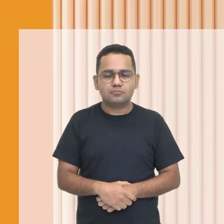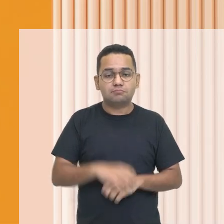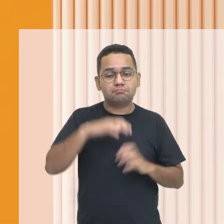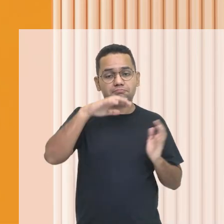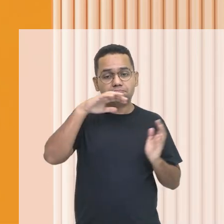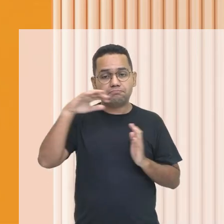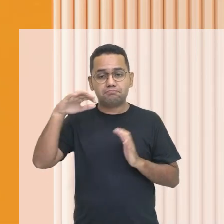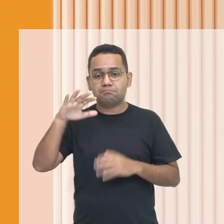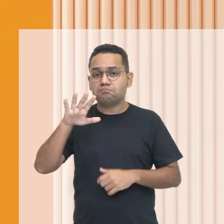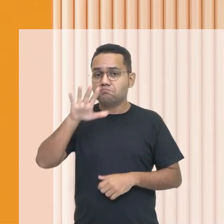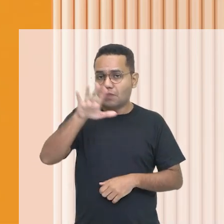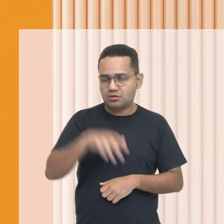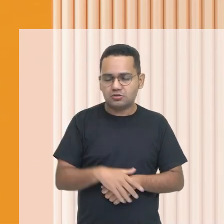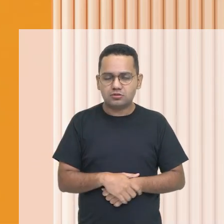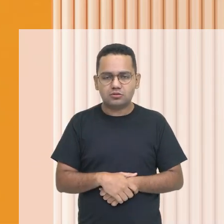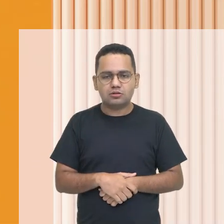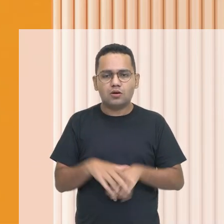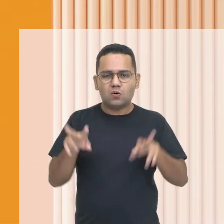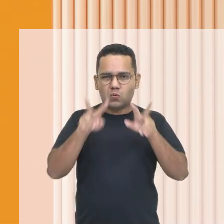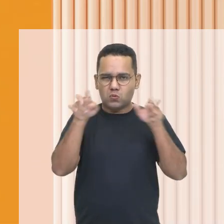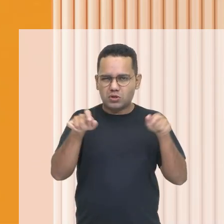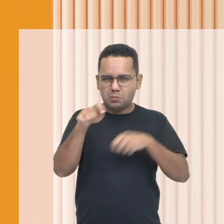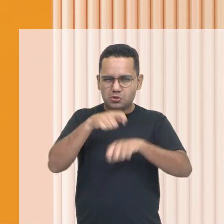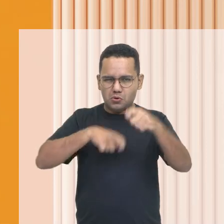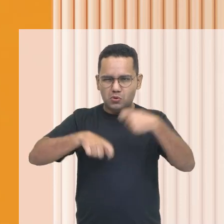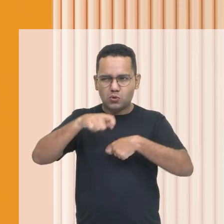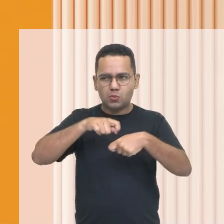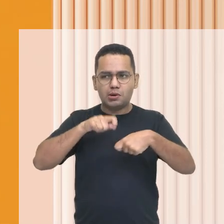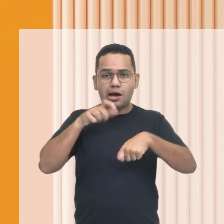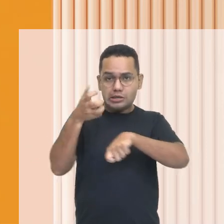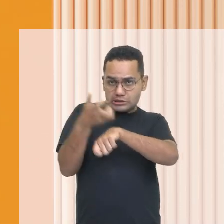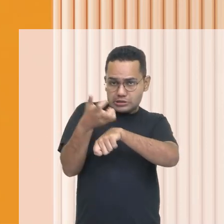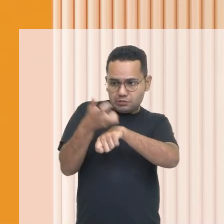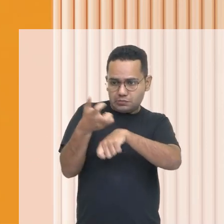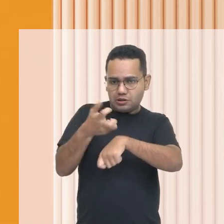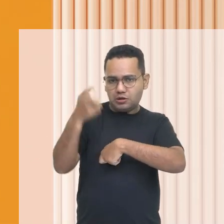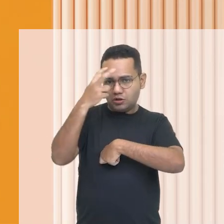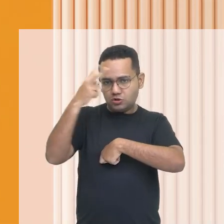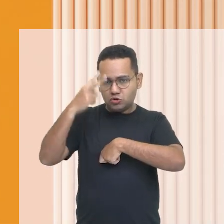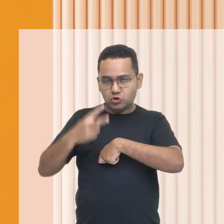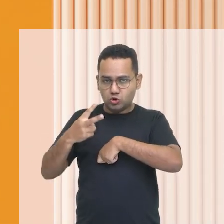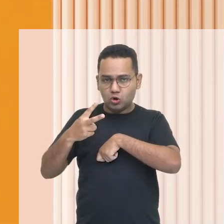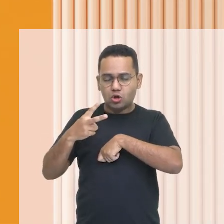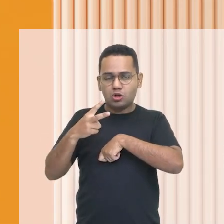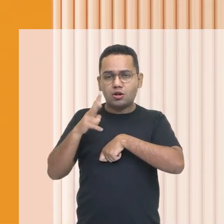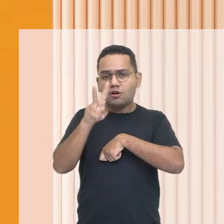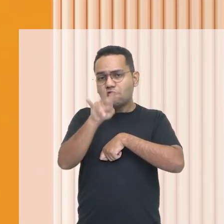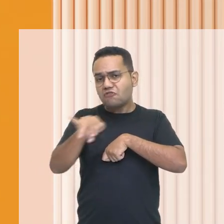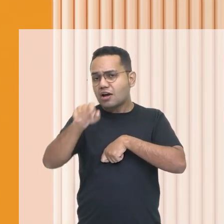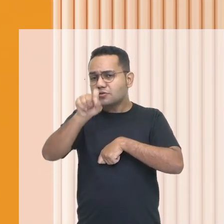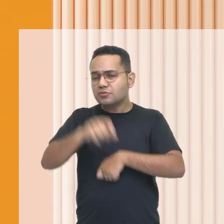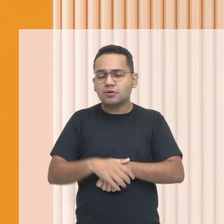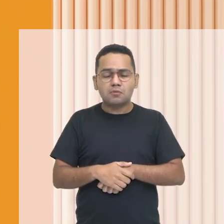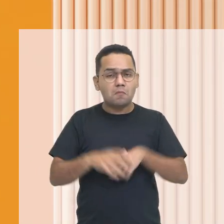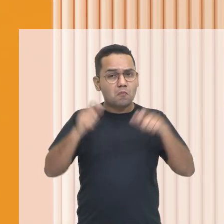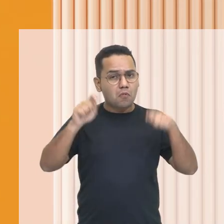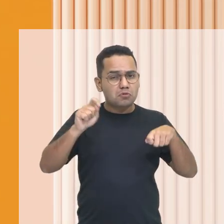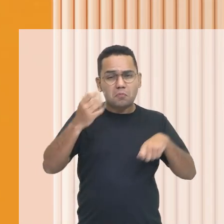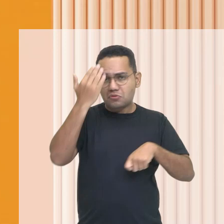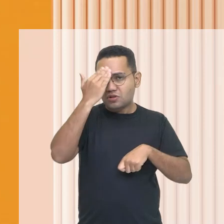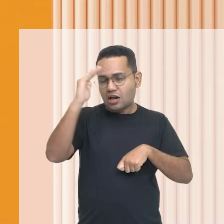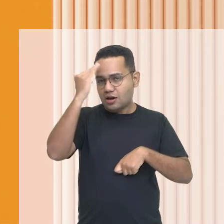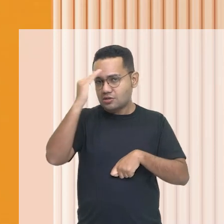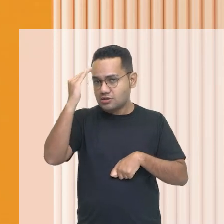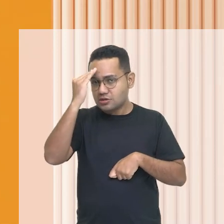a história ela está aqui para te ajudar a observar o panorama econômico,